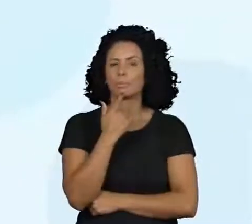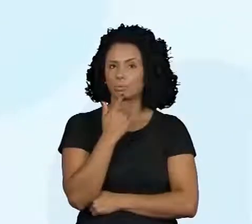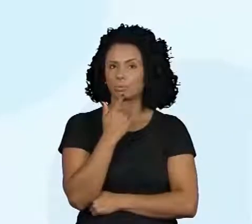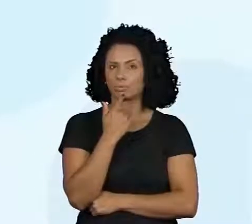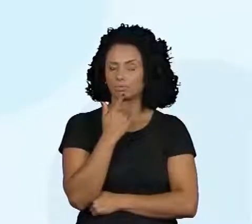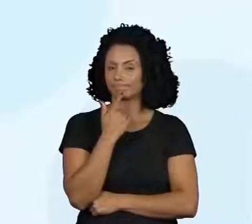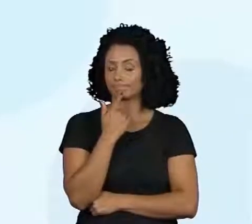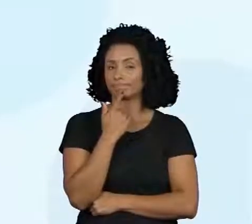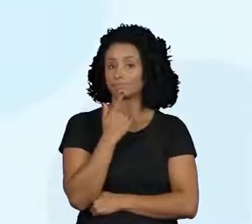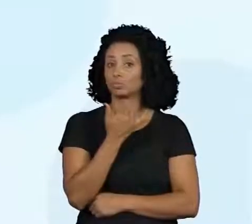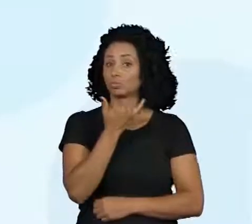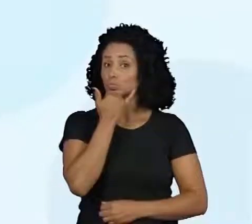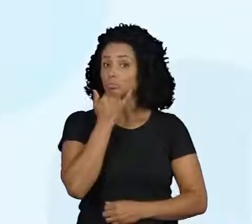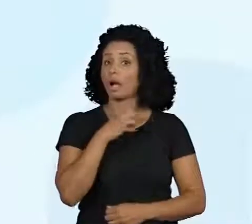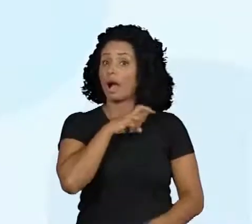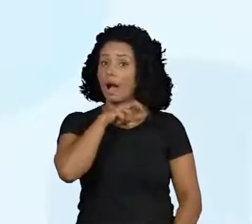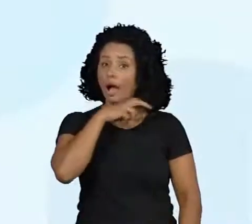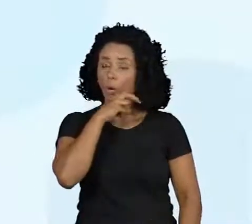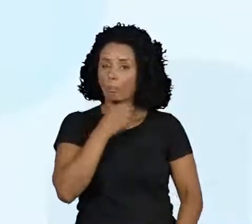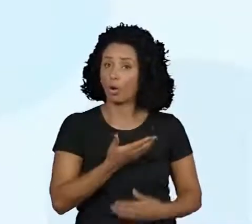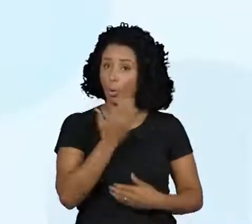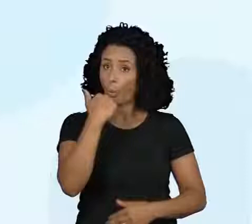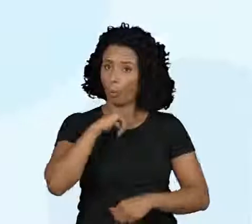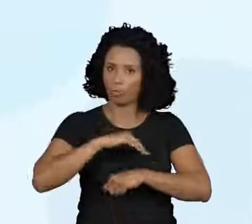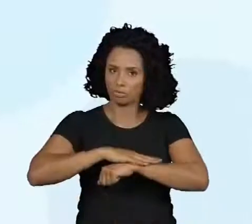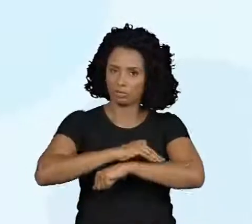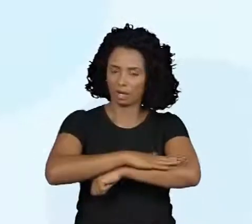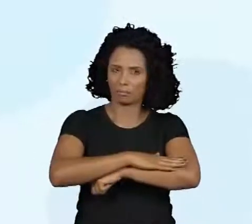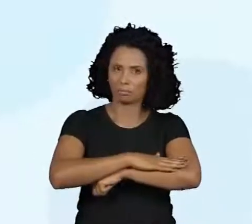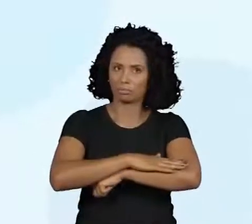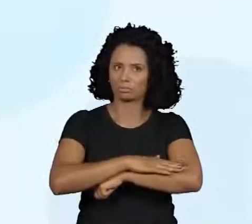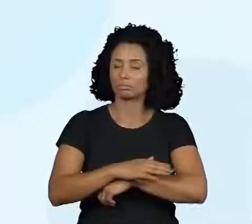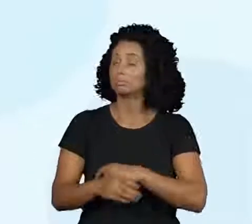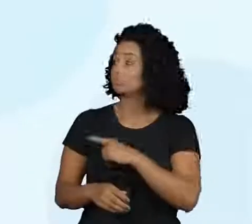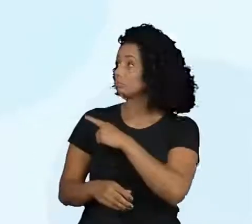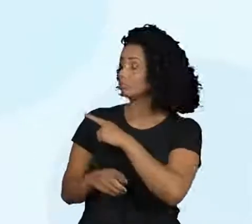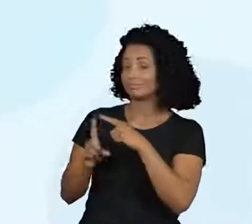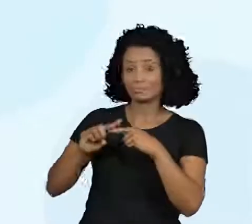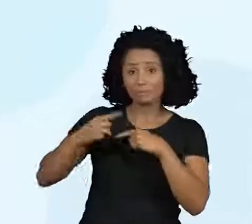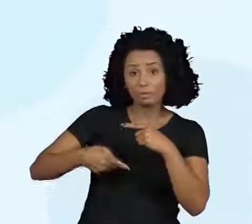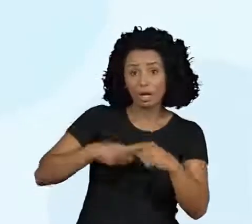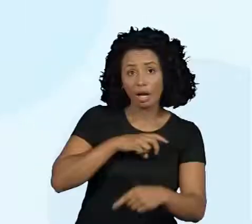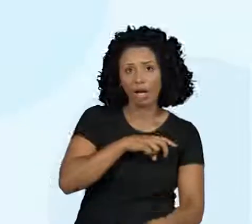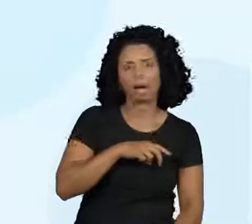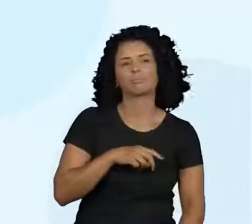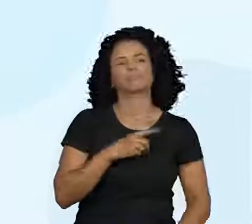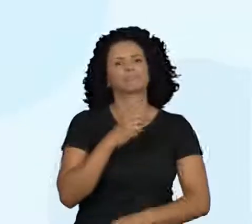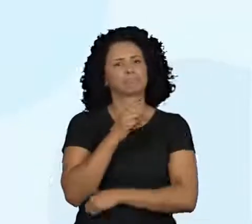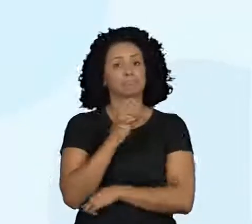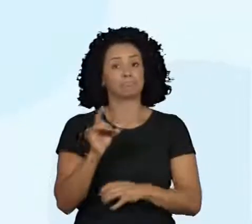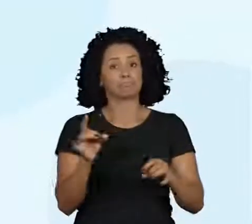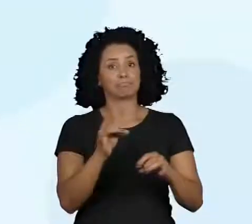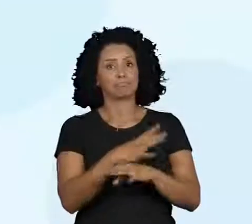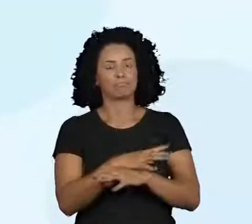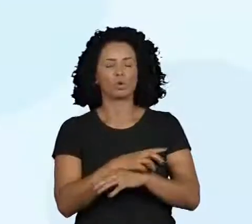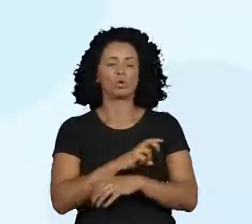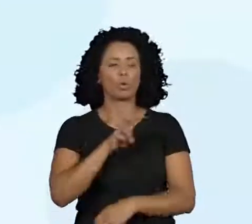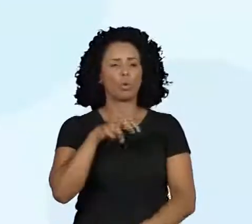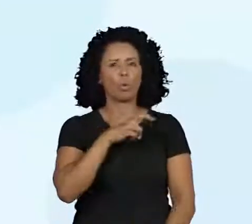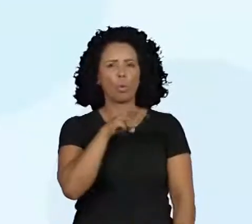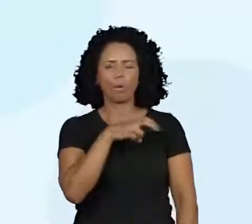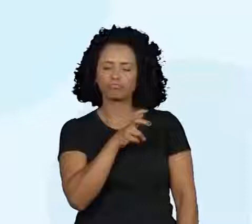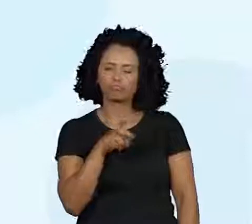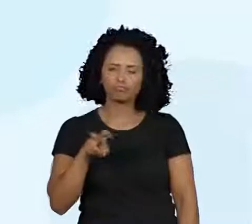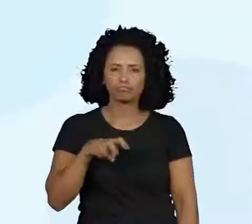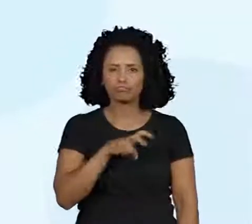para a cobra. E a cobra, depois que ela viveu toda a sua vida aí,